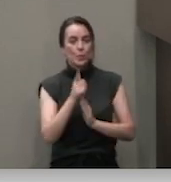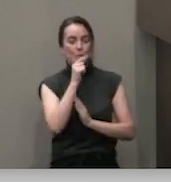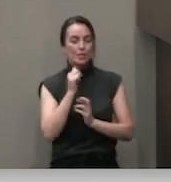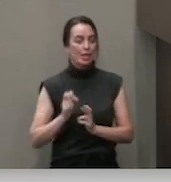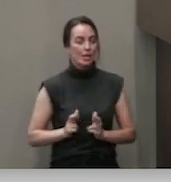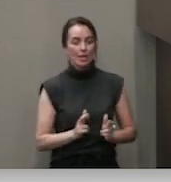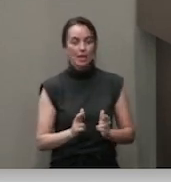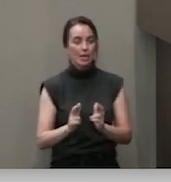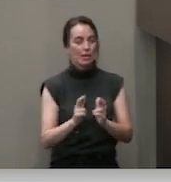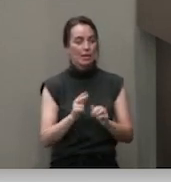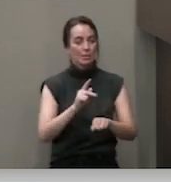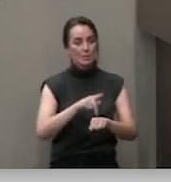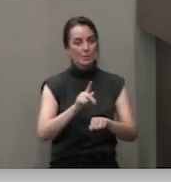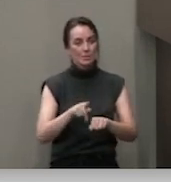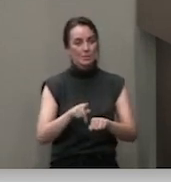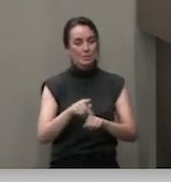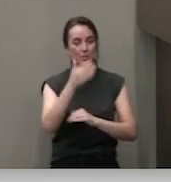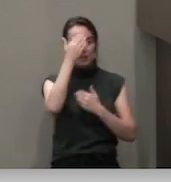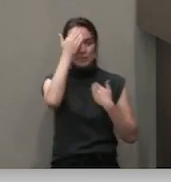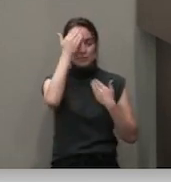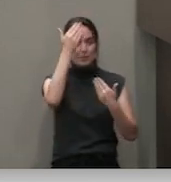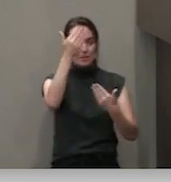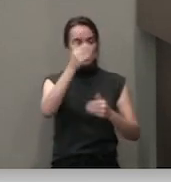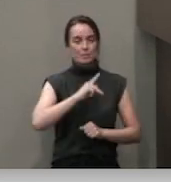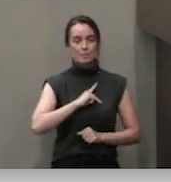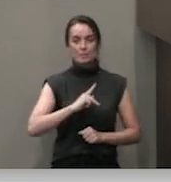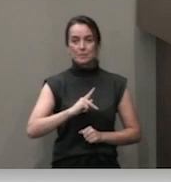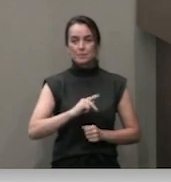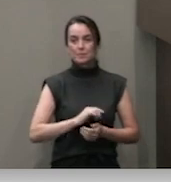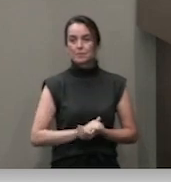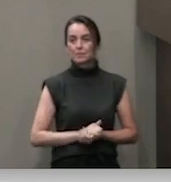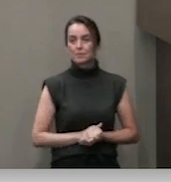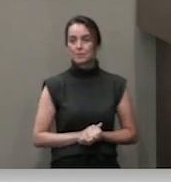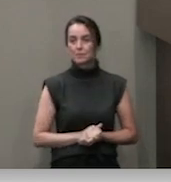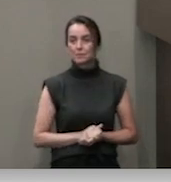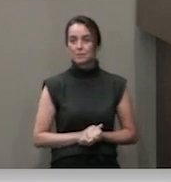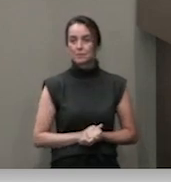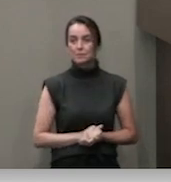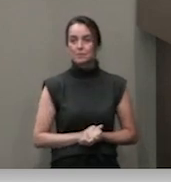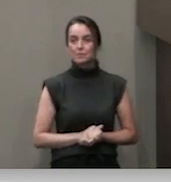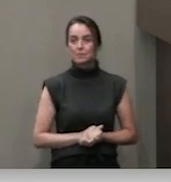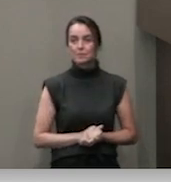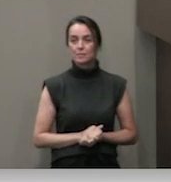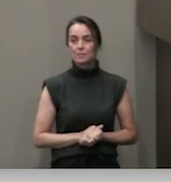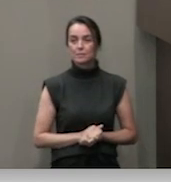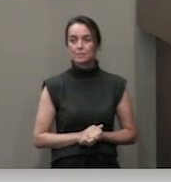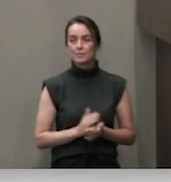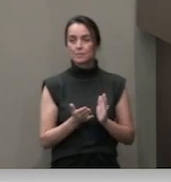do rio passofundo seguimos Obrigada Presidente Obrigado